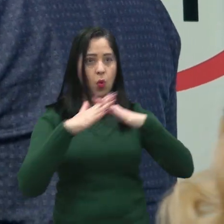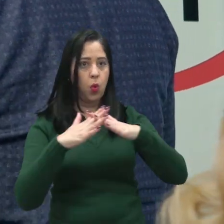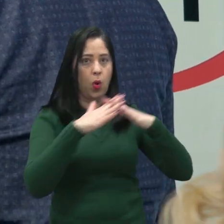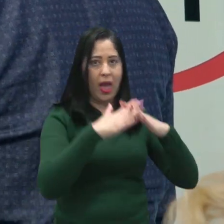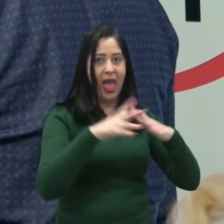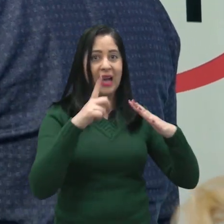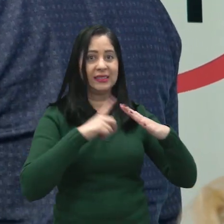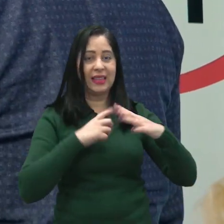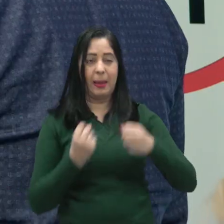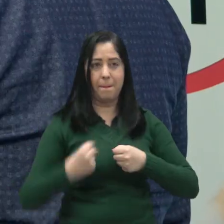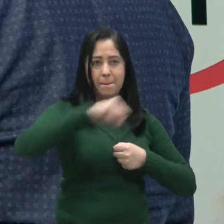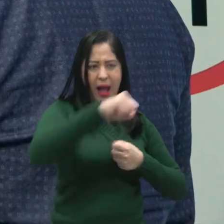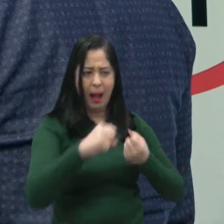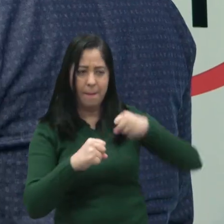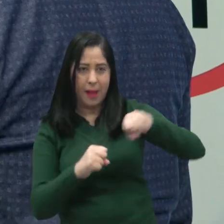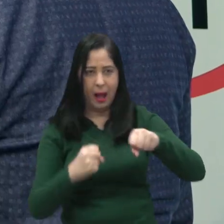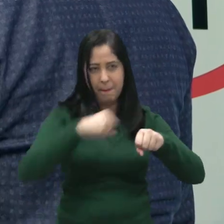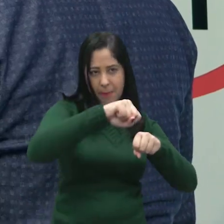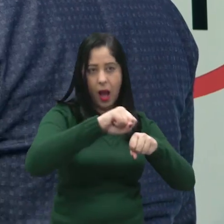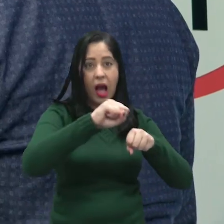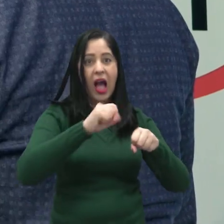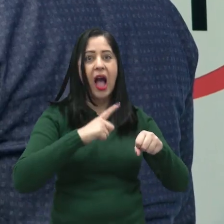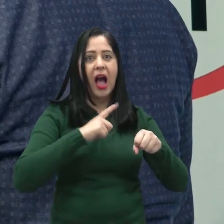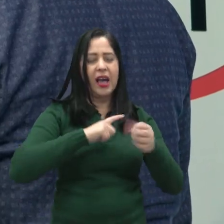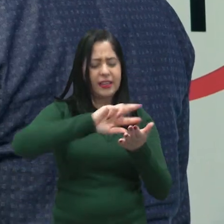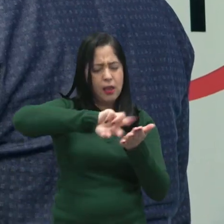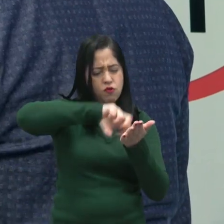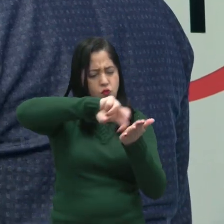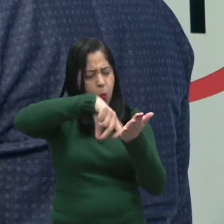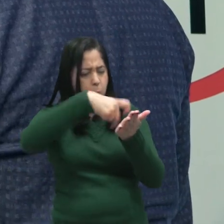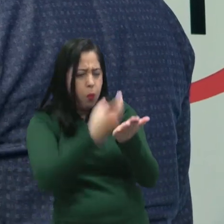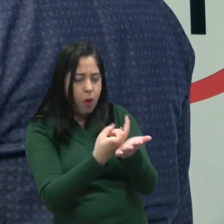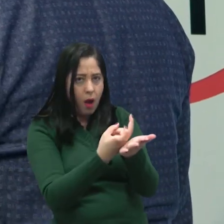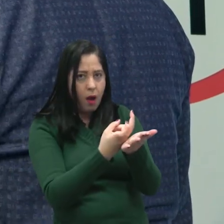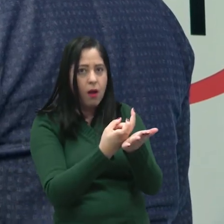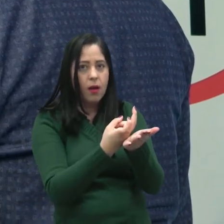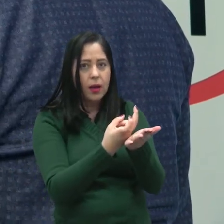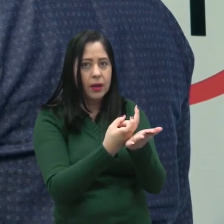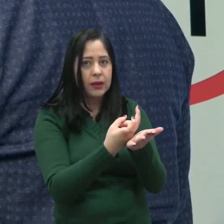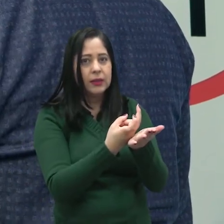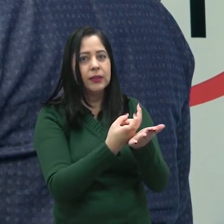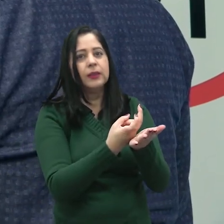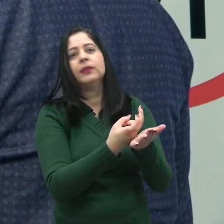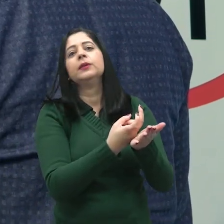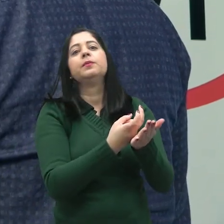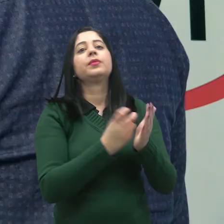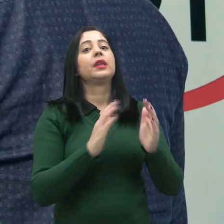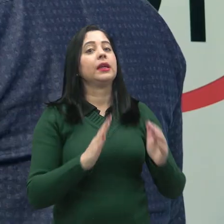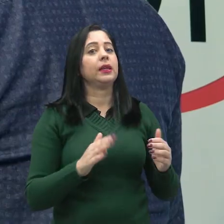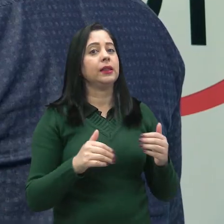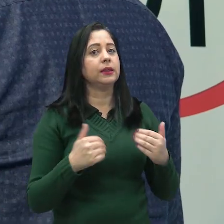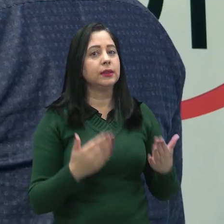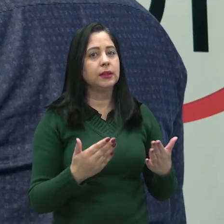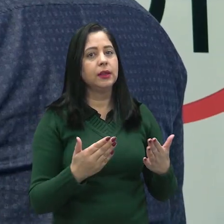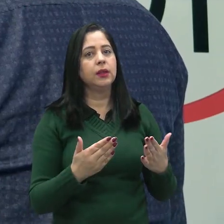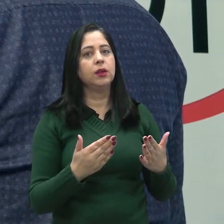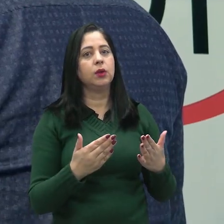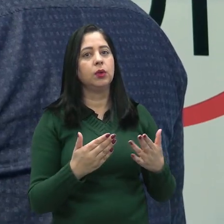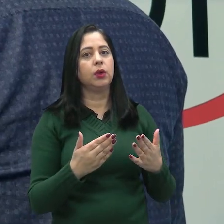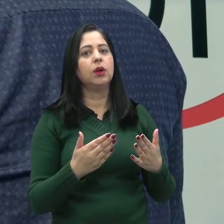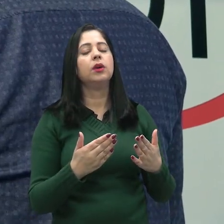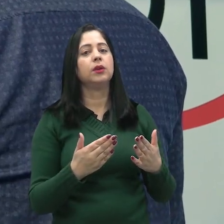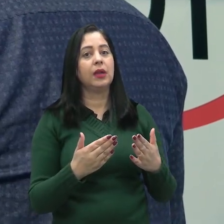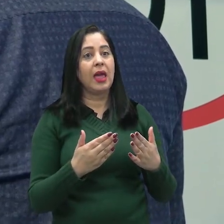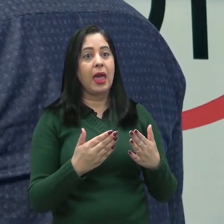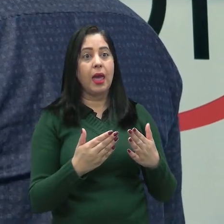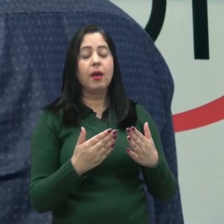é uma luta agarrada isso. O que a gente vai evitar e o que a gente usa no treinamento, né? Sair dessas posições de agarre, tá